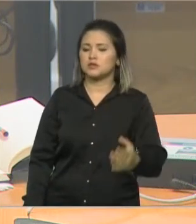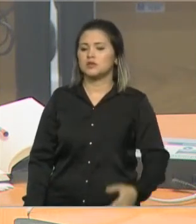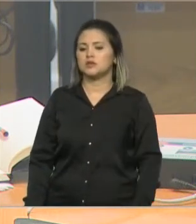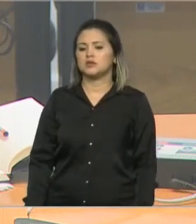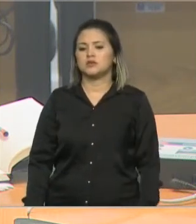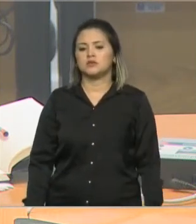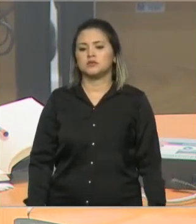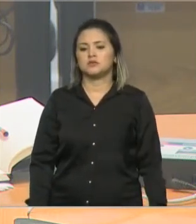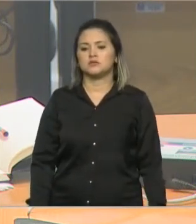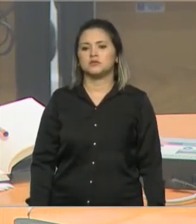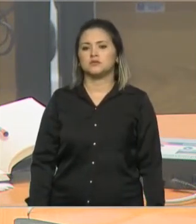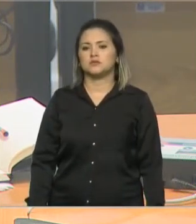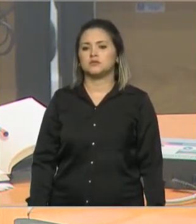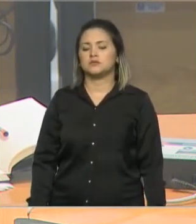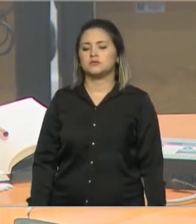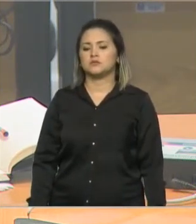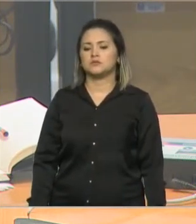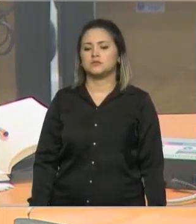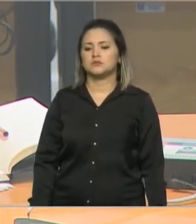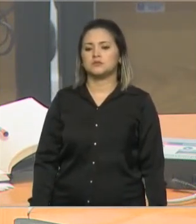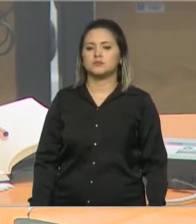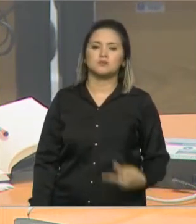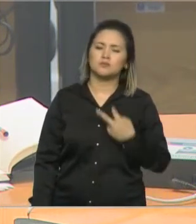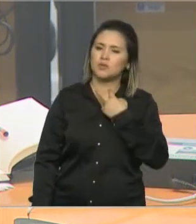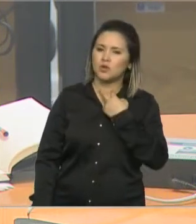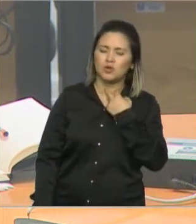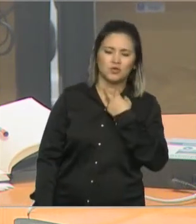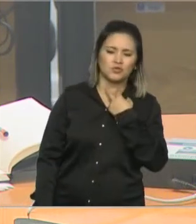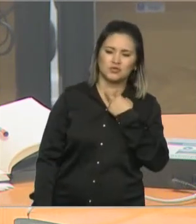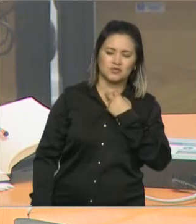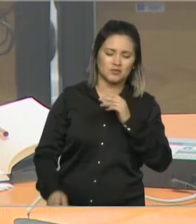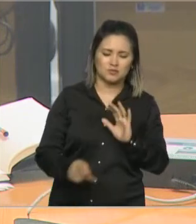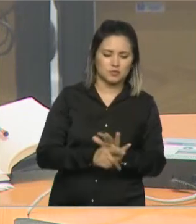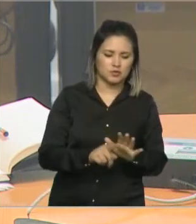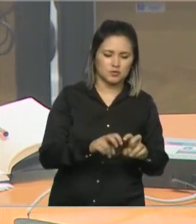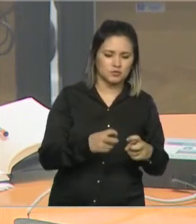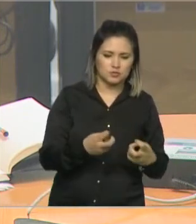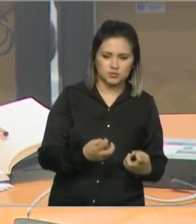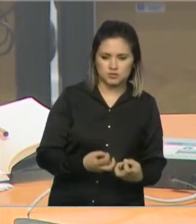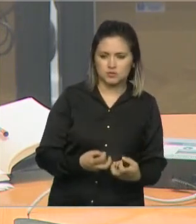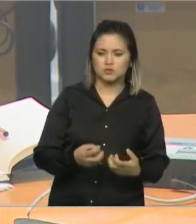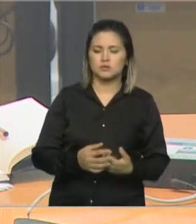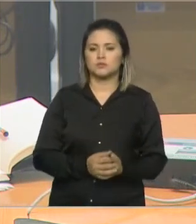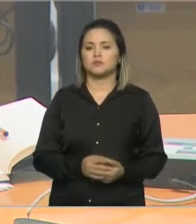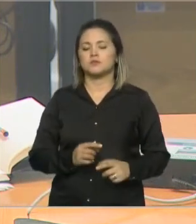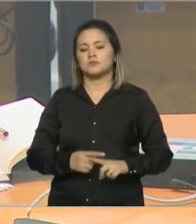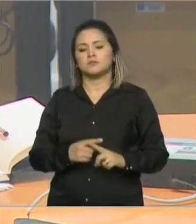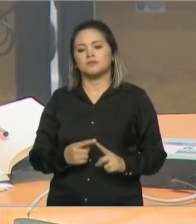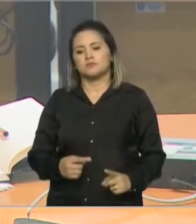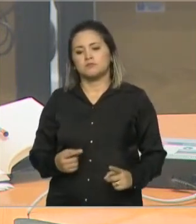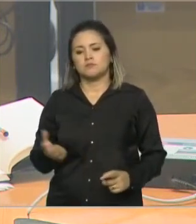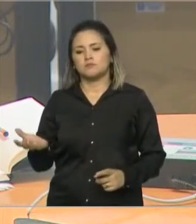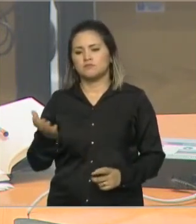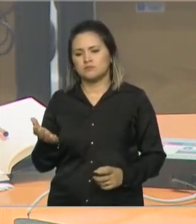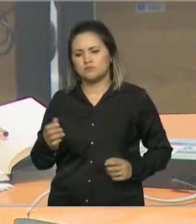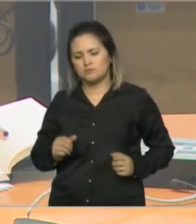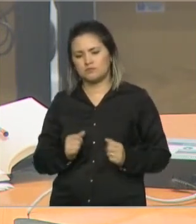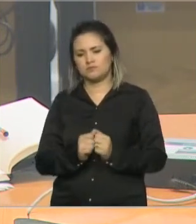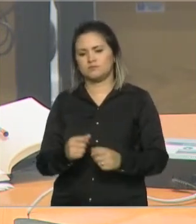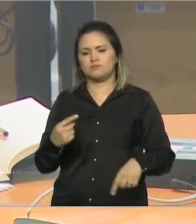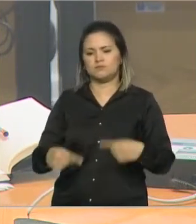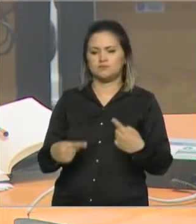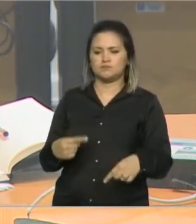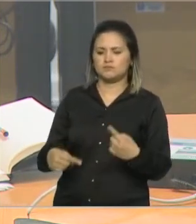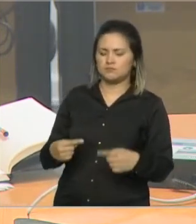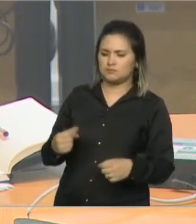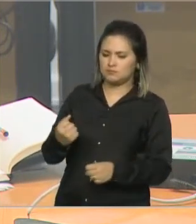não pode compor comissão, mas queria também que Vossa Excelência fizesse parte, para estar junto, debatendo, construindo, para que a gente